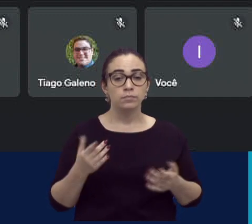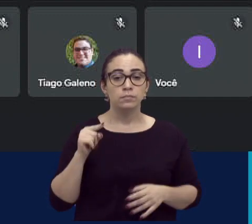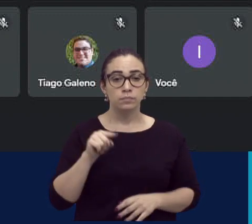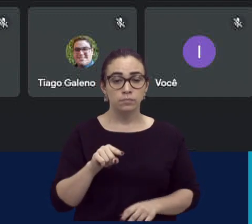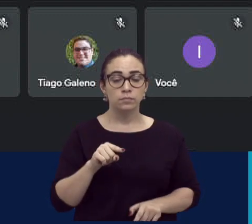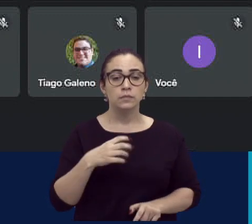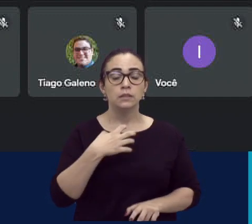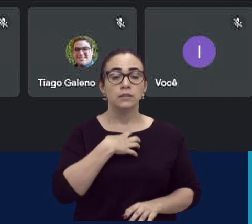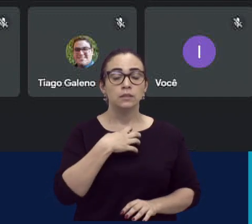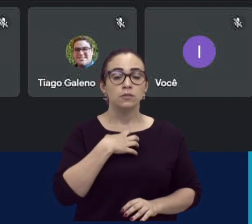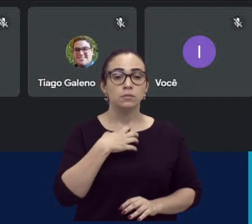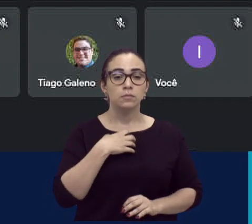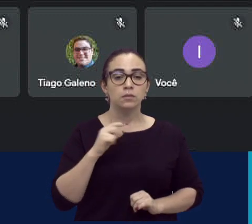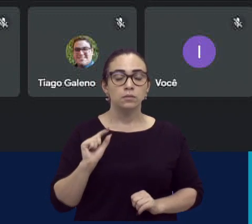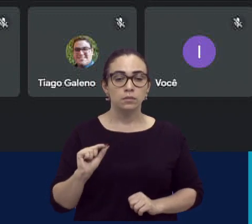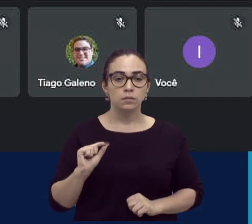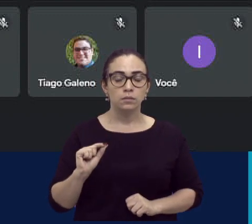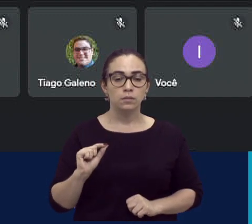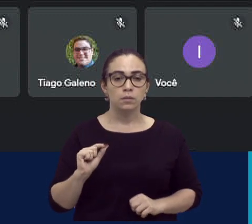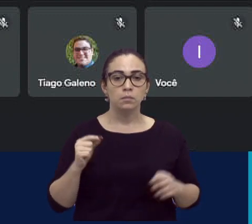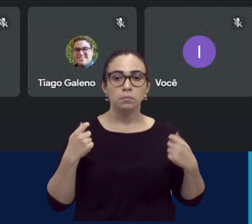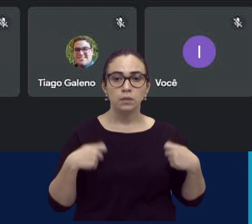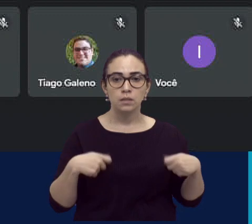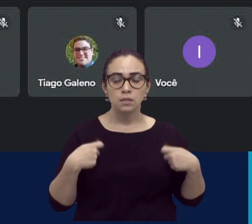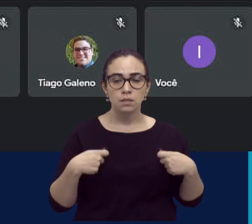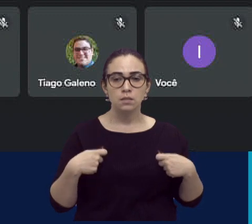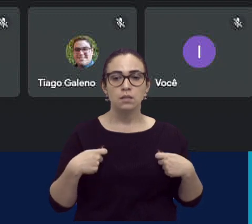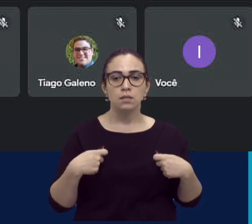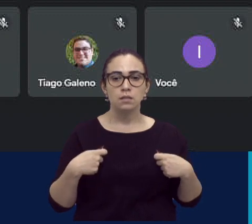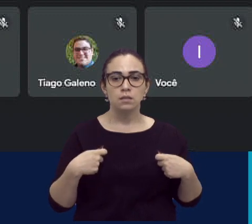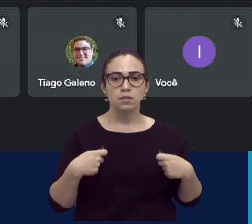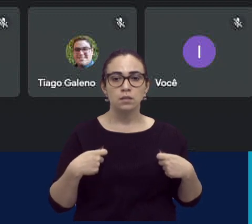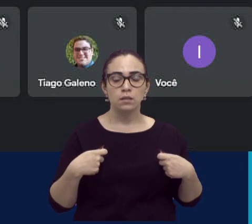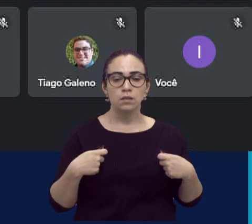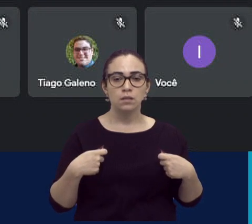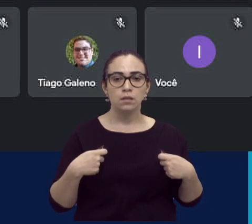são sentimentos que precisam ser vividos,